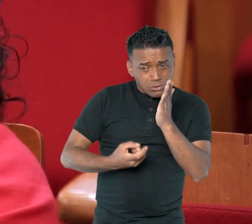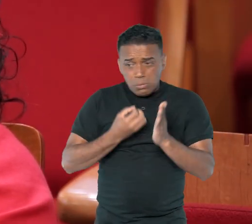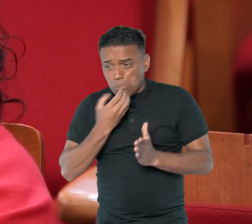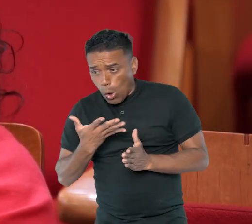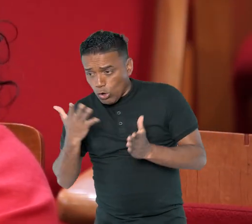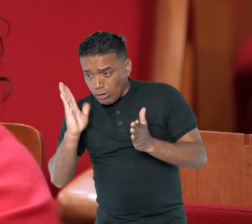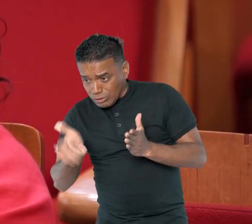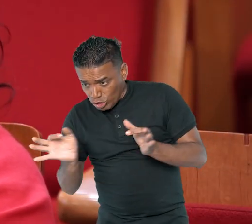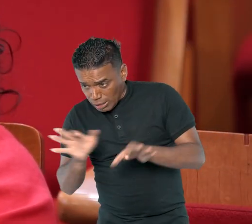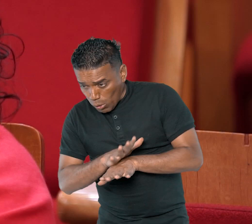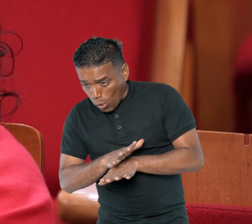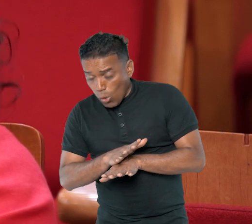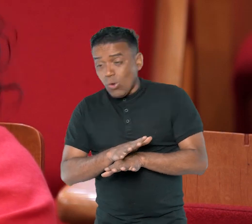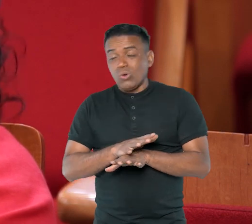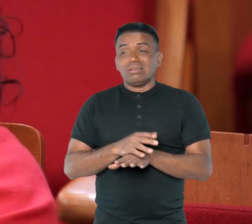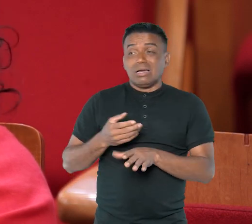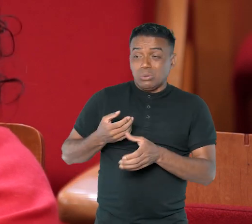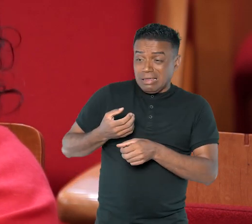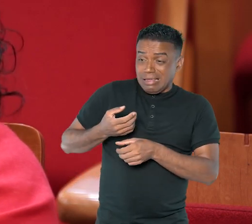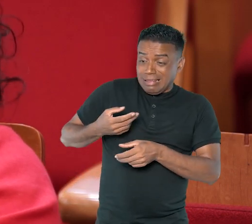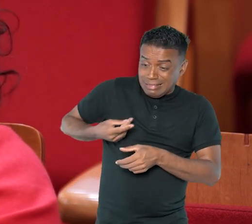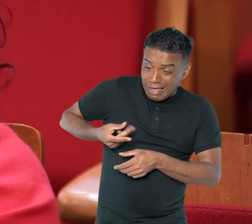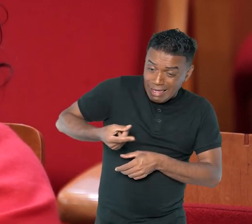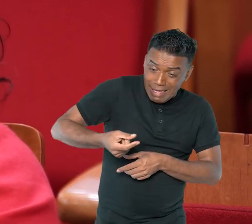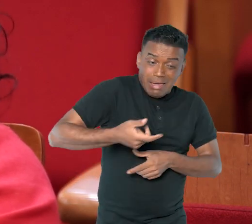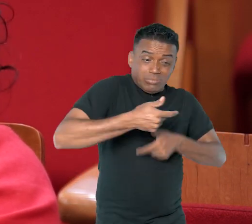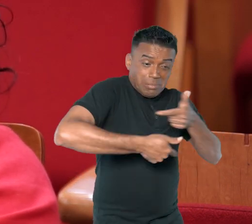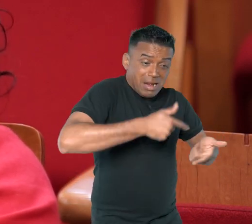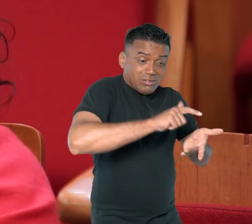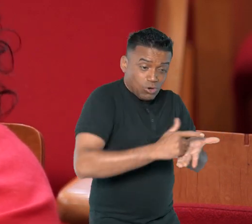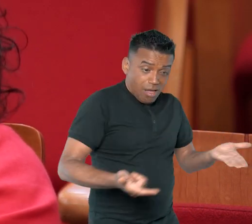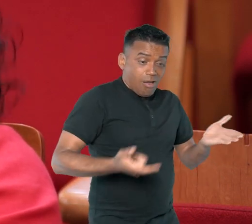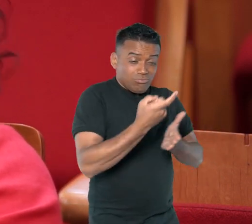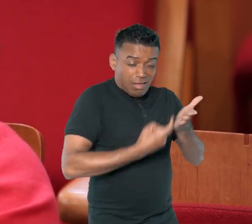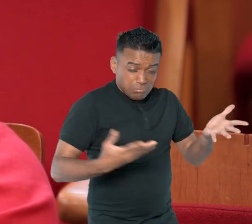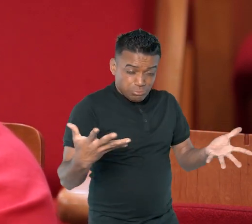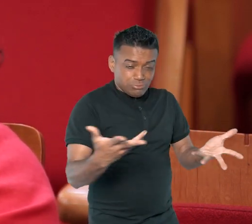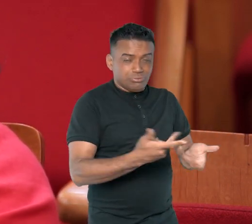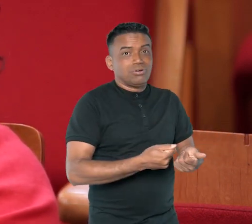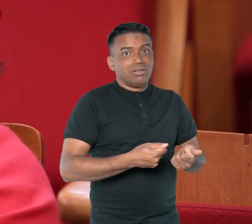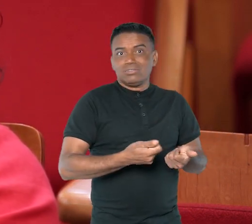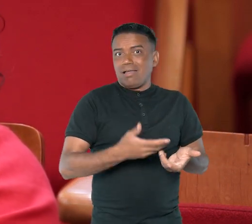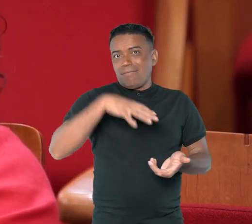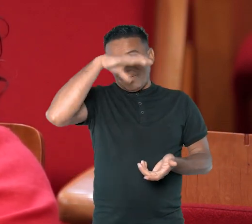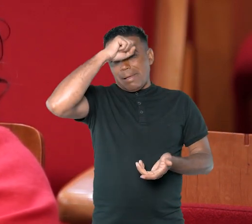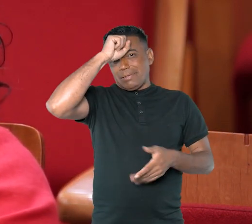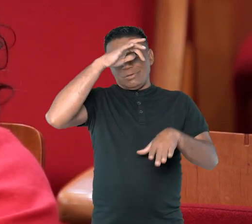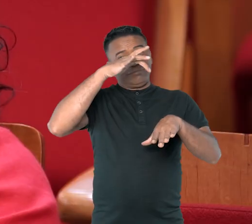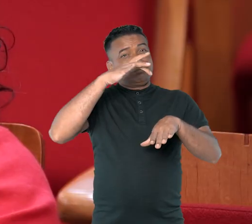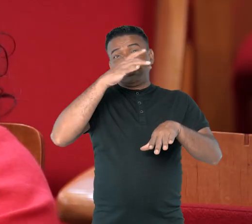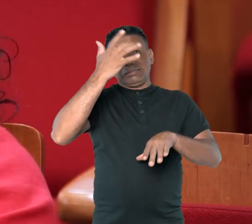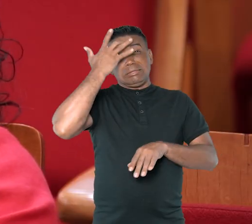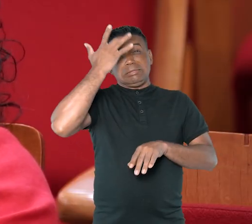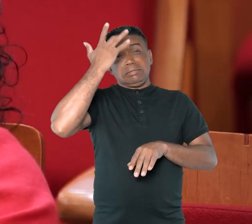ou não, depois de ter tanto tempo de certeza no fazer jornalístico, que foi algo que você aprendeu a fazer, né,